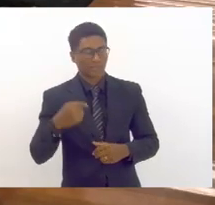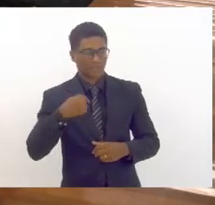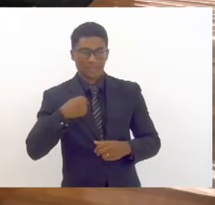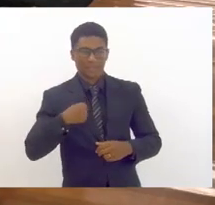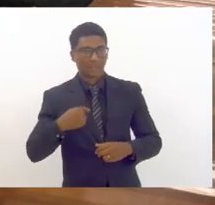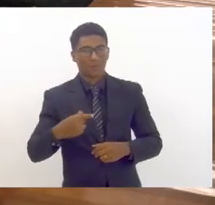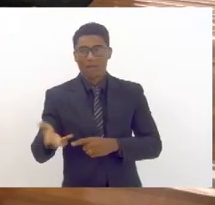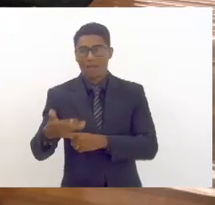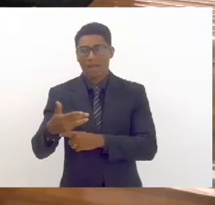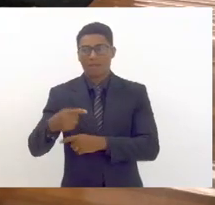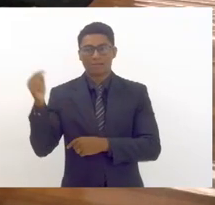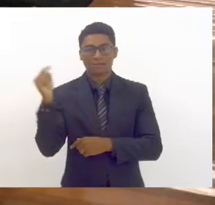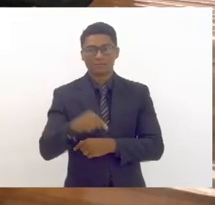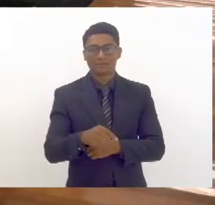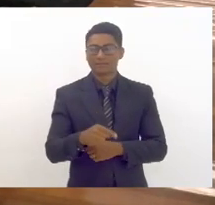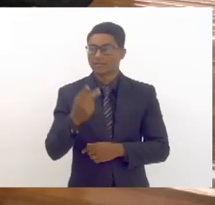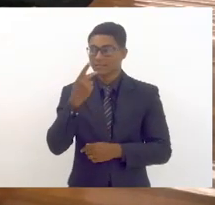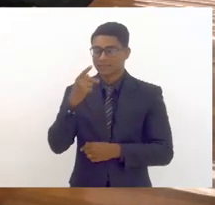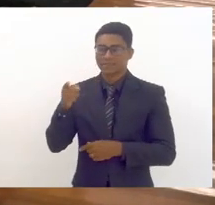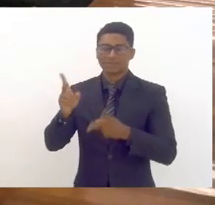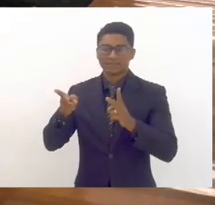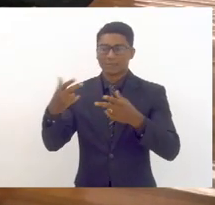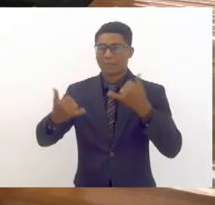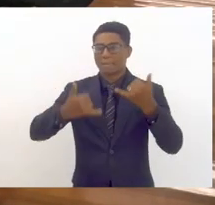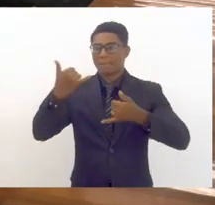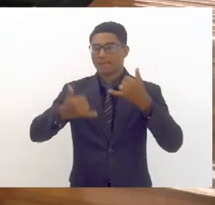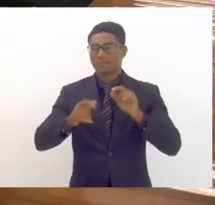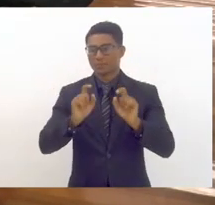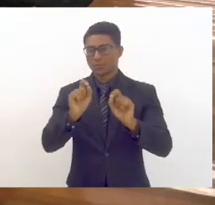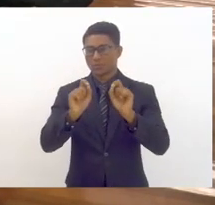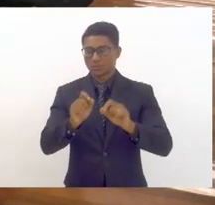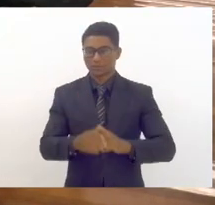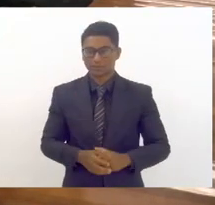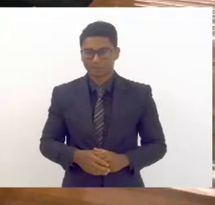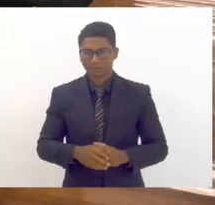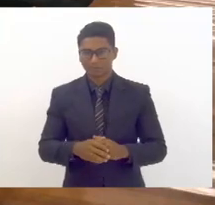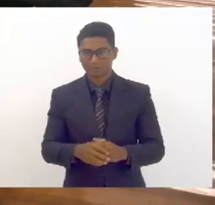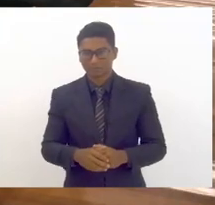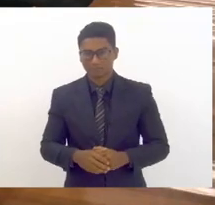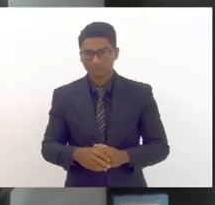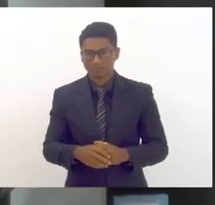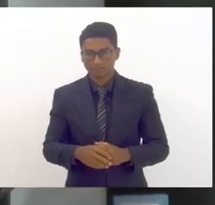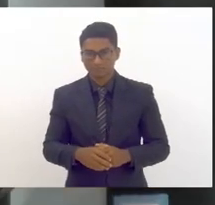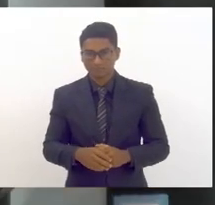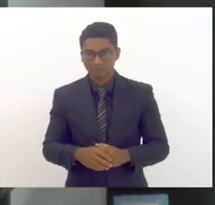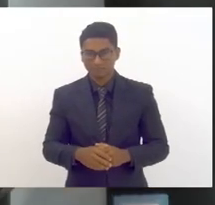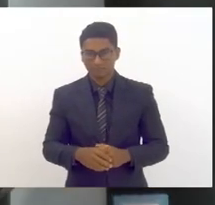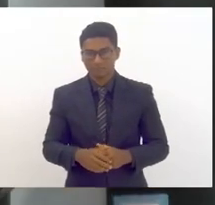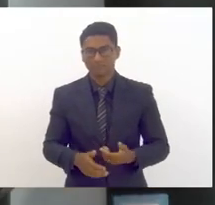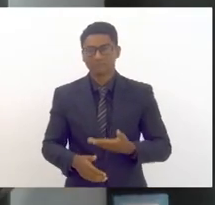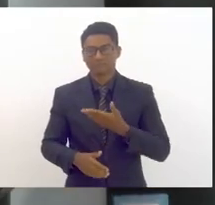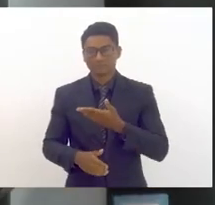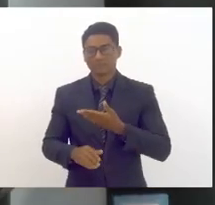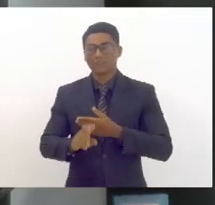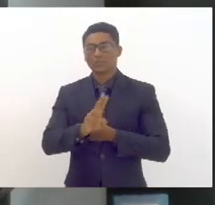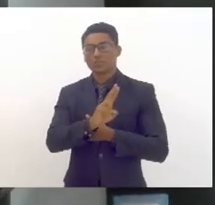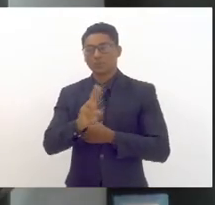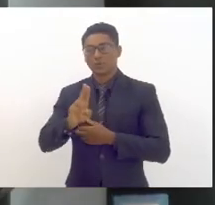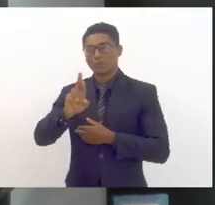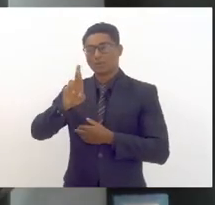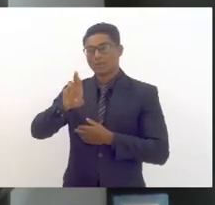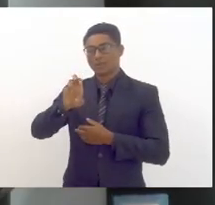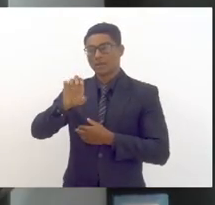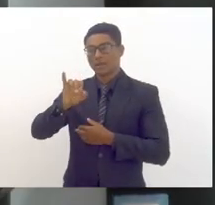Para te atender. Ele brinca aqui, só para compartilhar com os participantes, como ele é o sobrenome Reis, ele diz